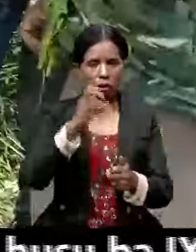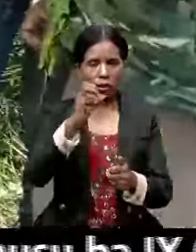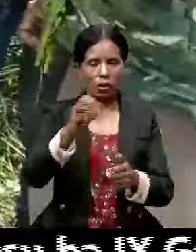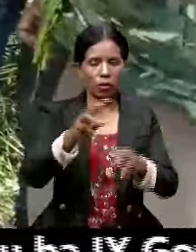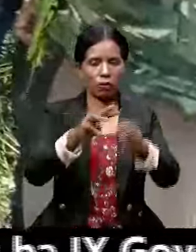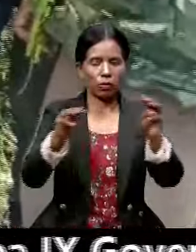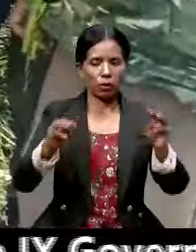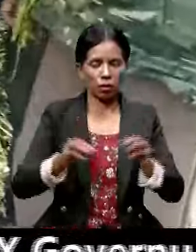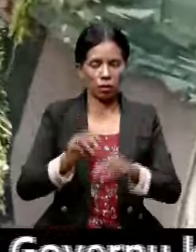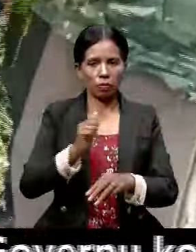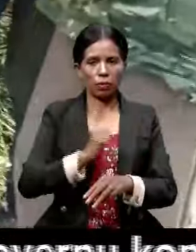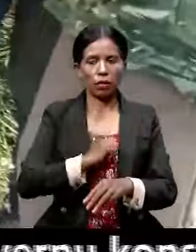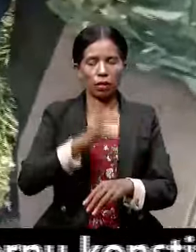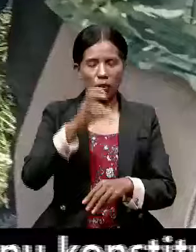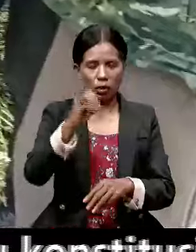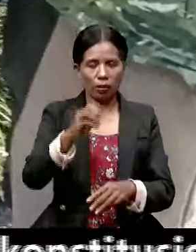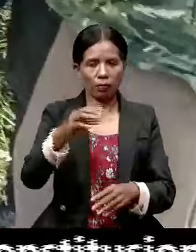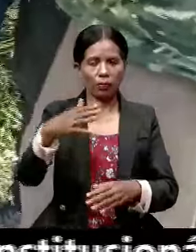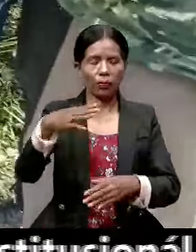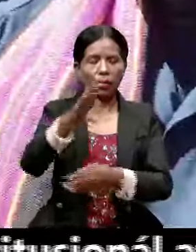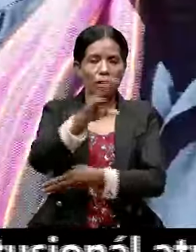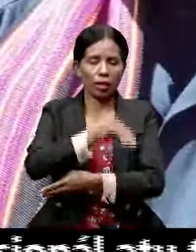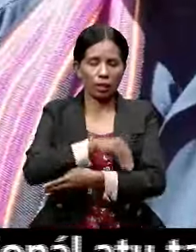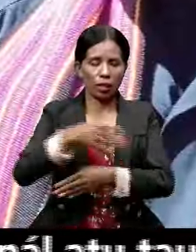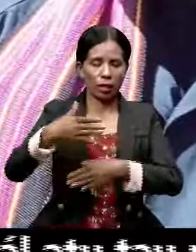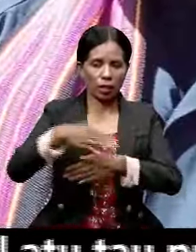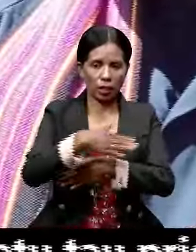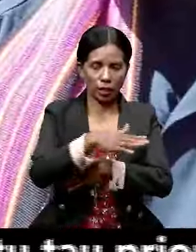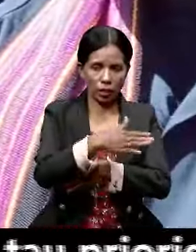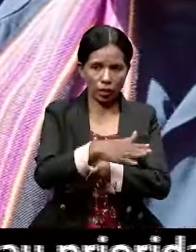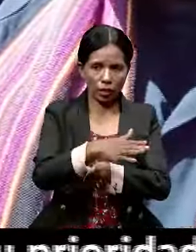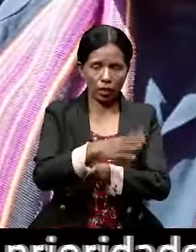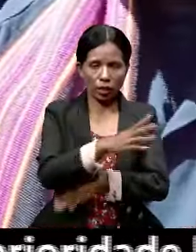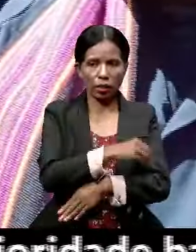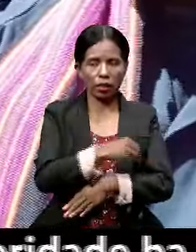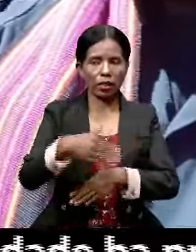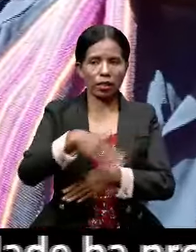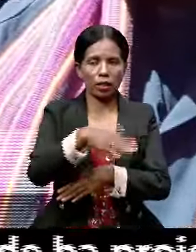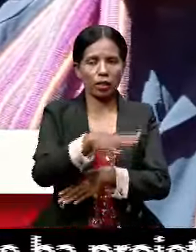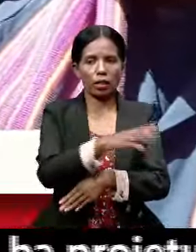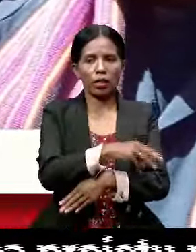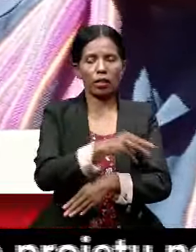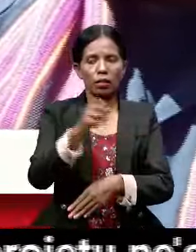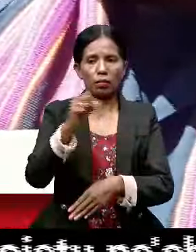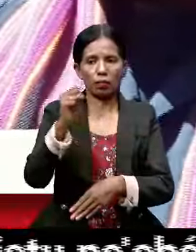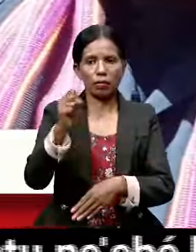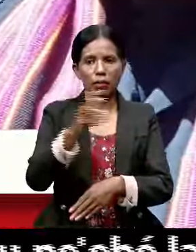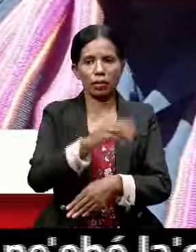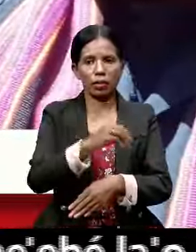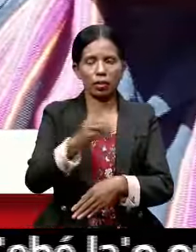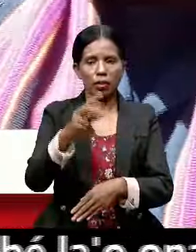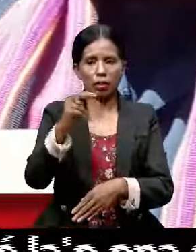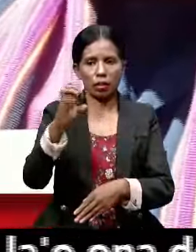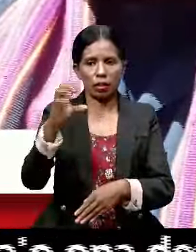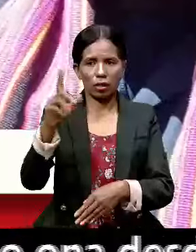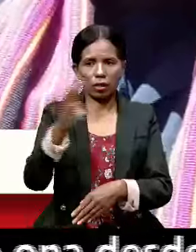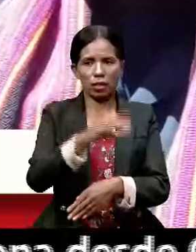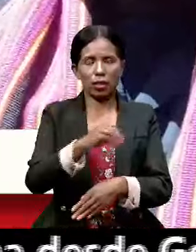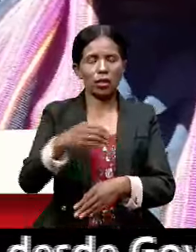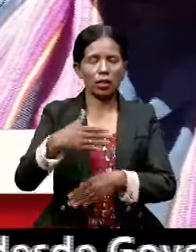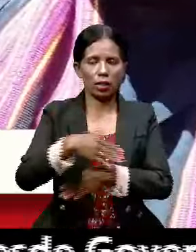município Ainaro. A Kiak Ikan e a parte do Ikan Mas no Ikan Nilha, Ikan